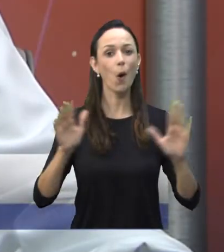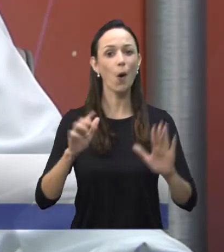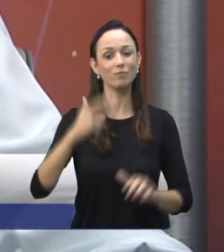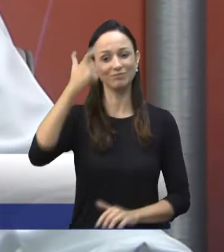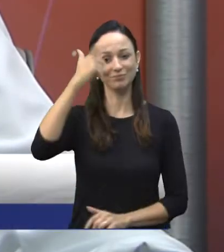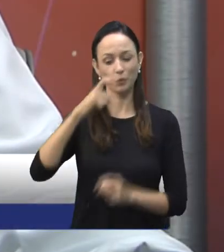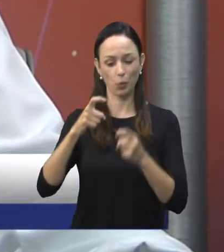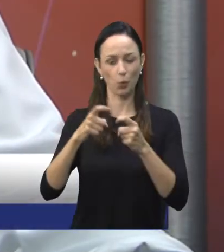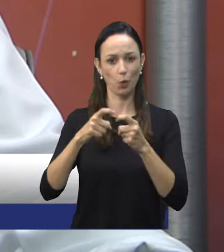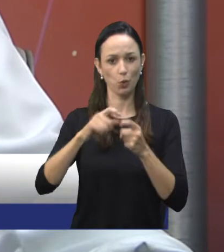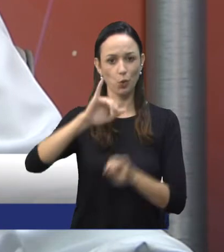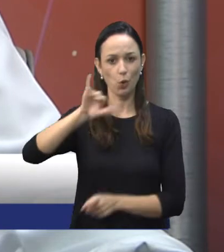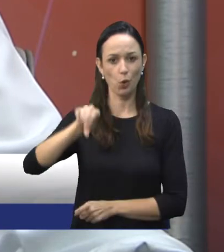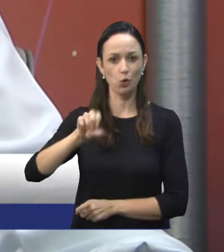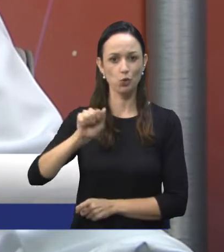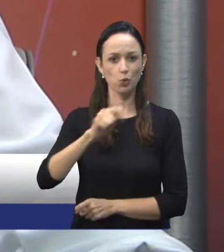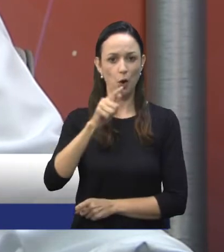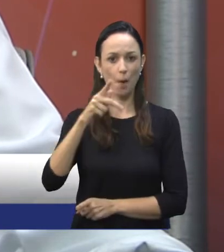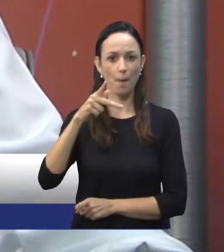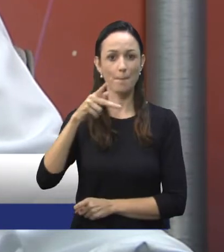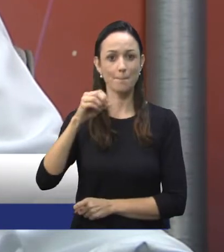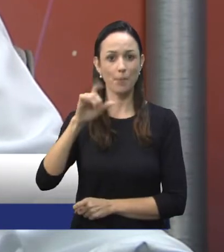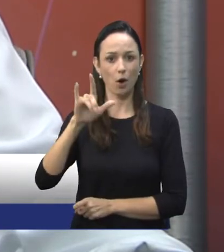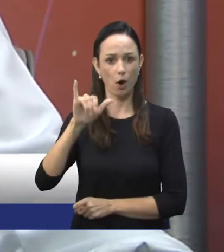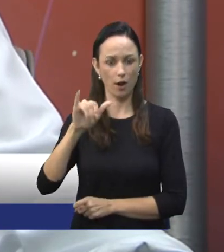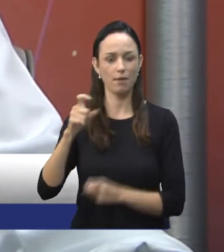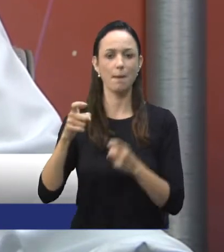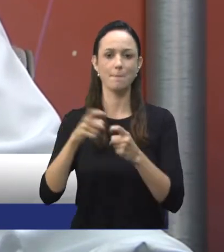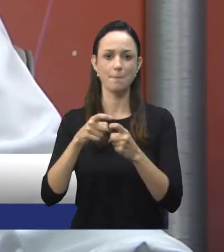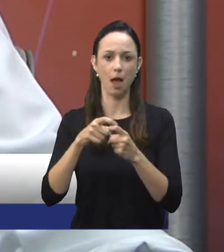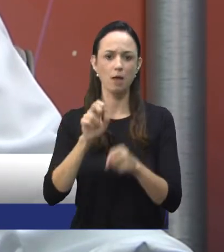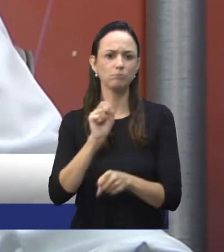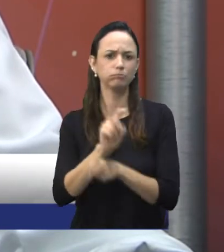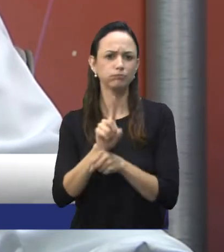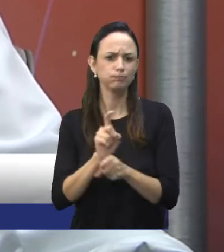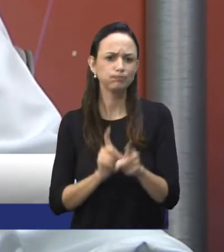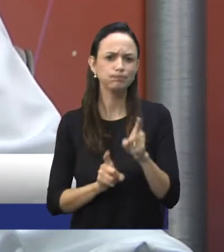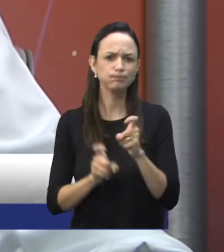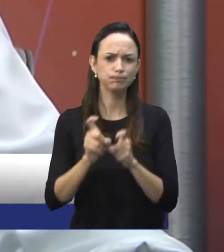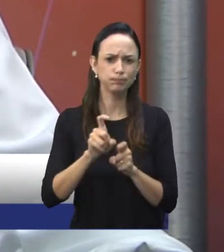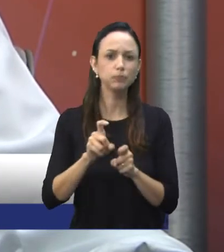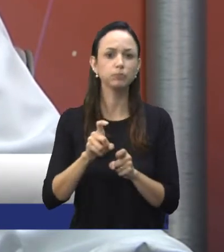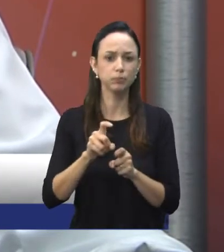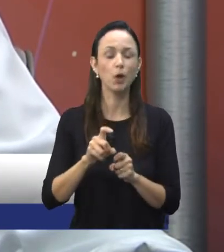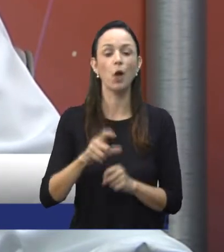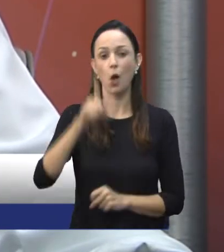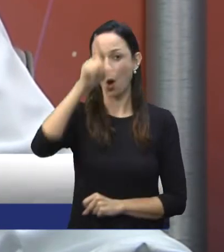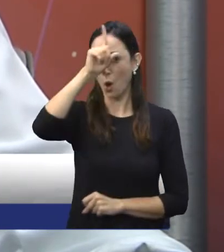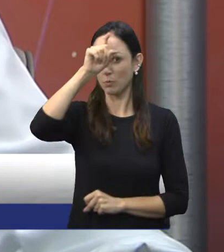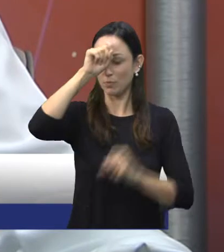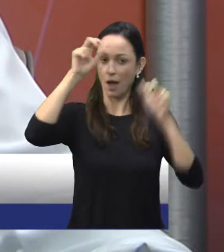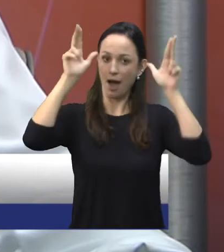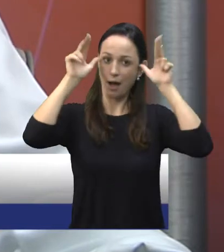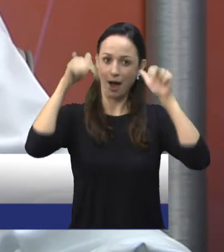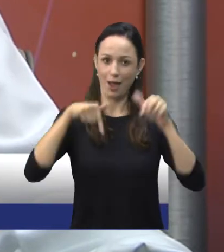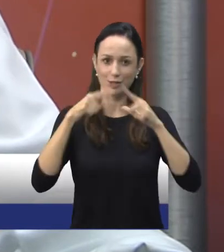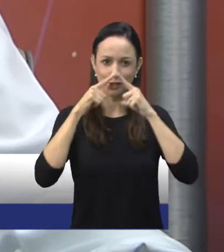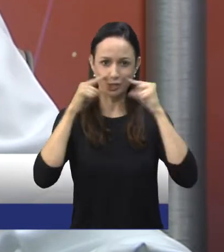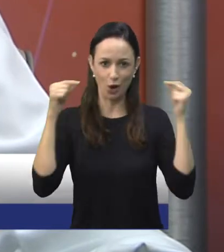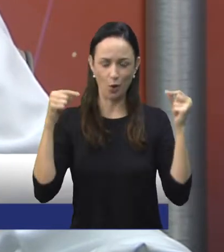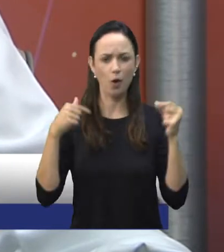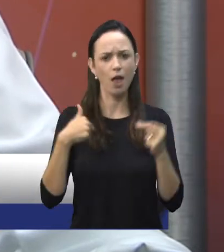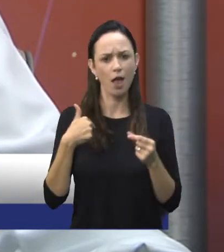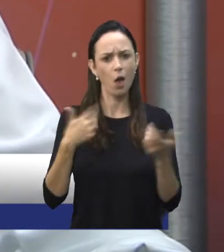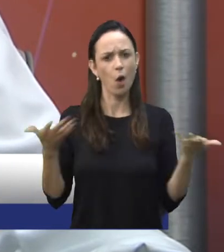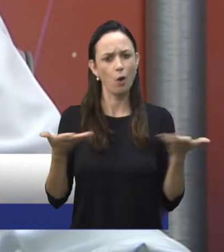Olá, sou o Dr. João Paulo Poli, médico infectologista do Hospital Amaral Carvalho, aqui de Jaú, e